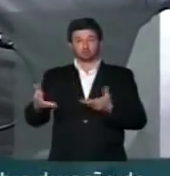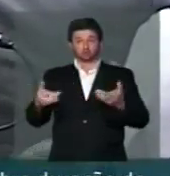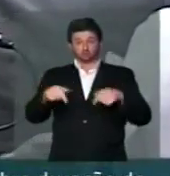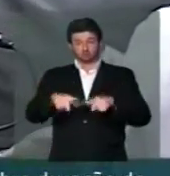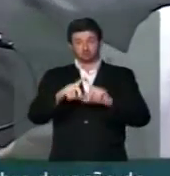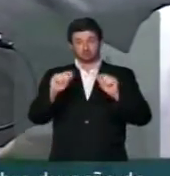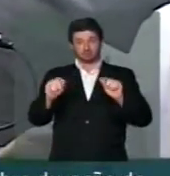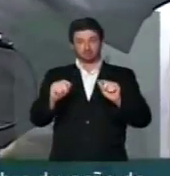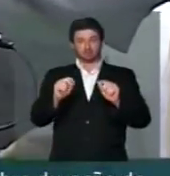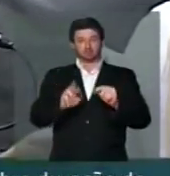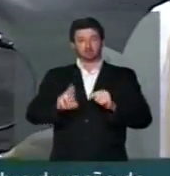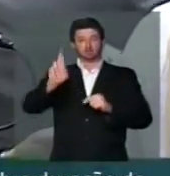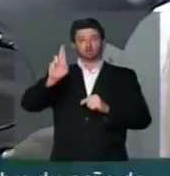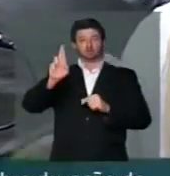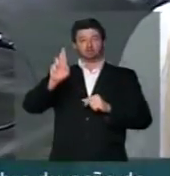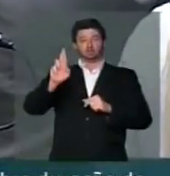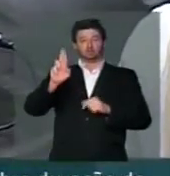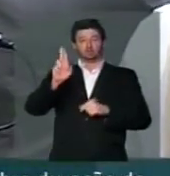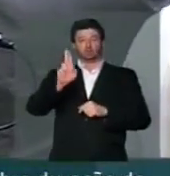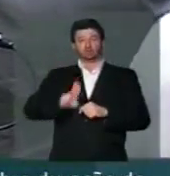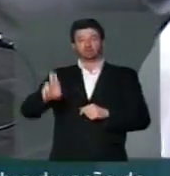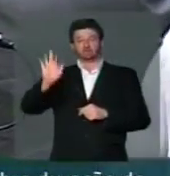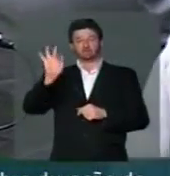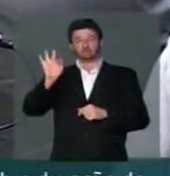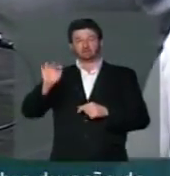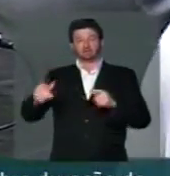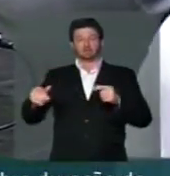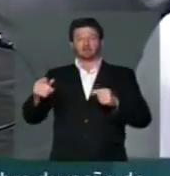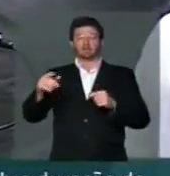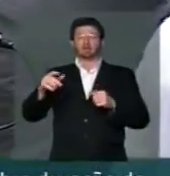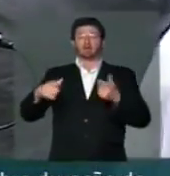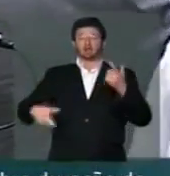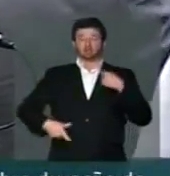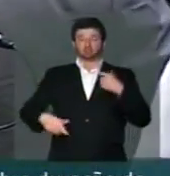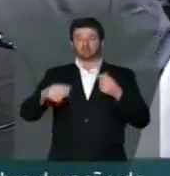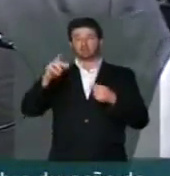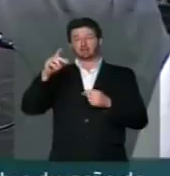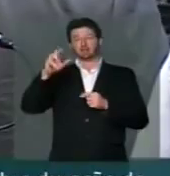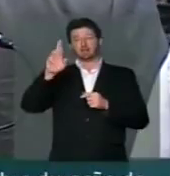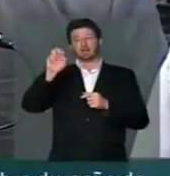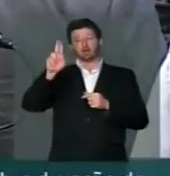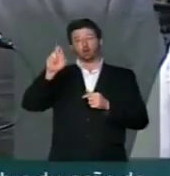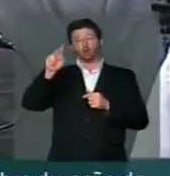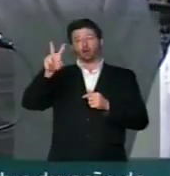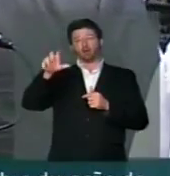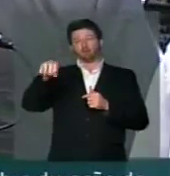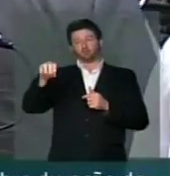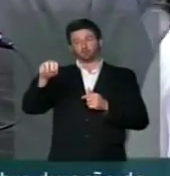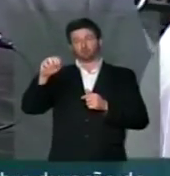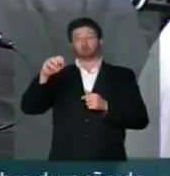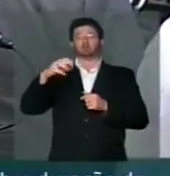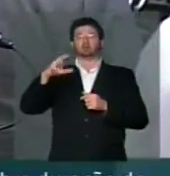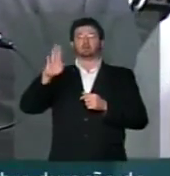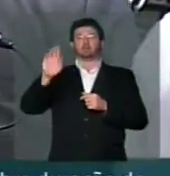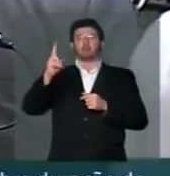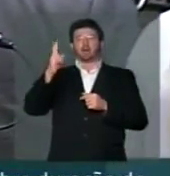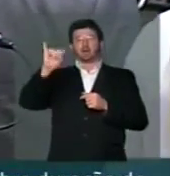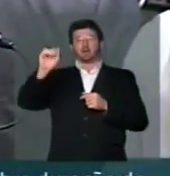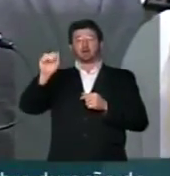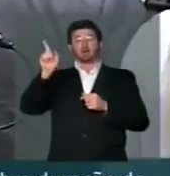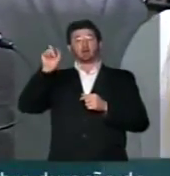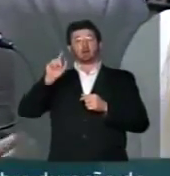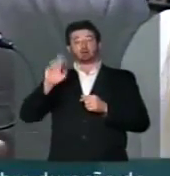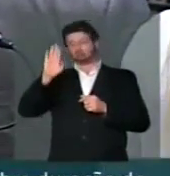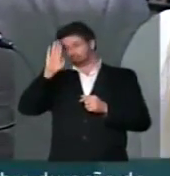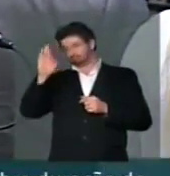Brasília assume como reitor da Universidade Federal do Recôncavo da Bahia. A Universidade Federal do Recôncavo da Bahia faz parte de uma